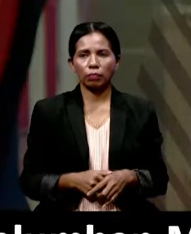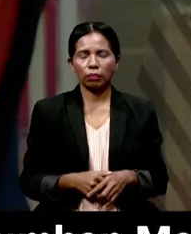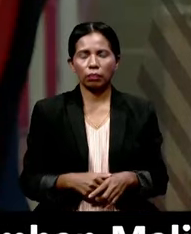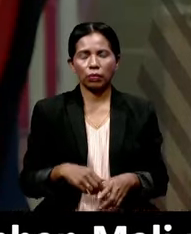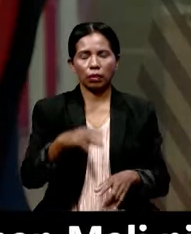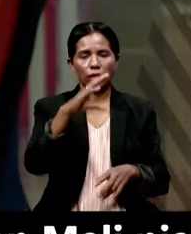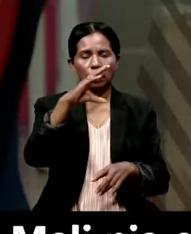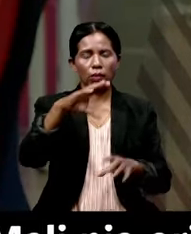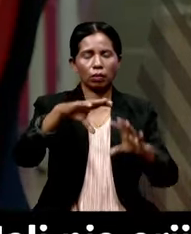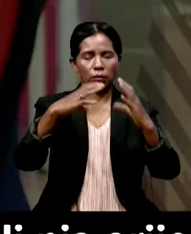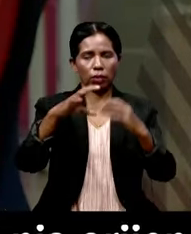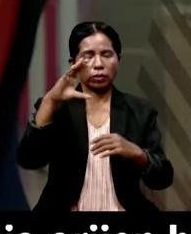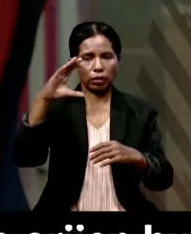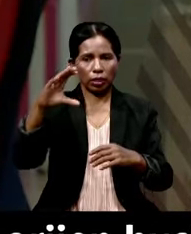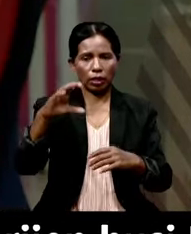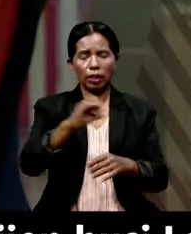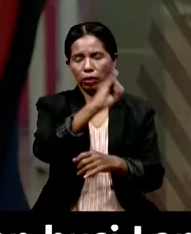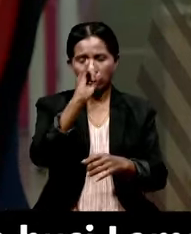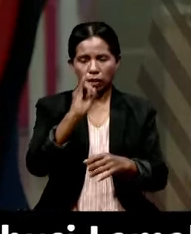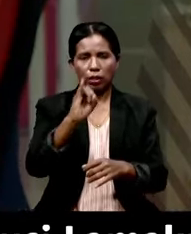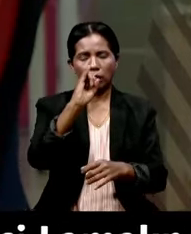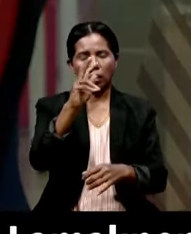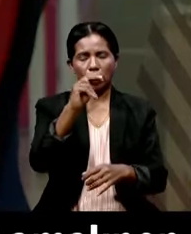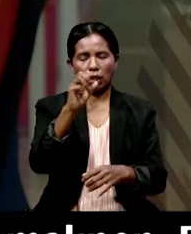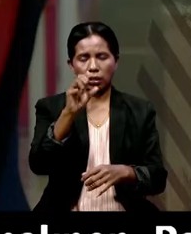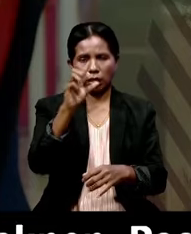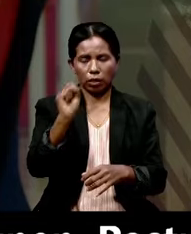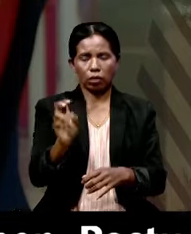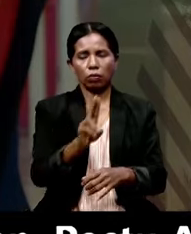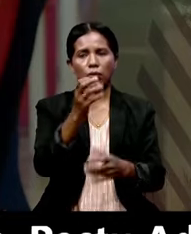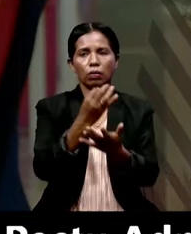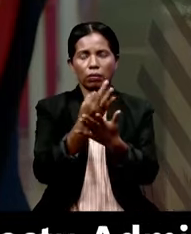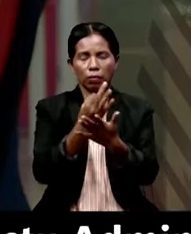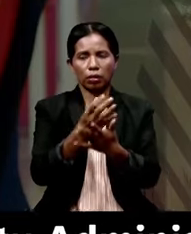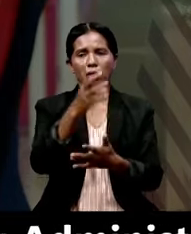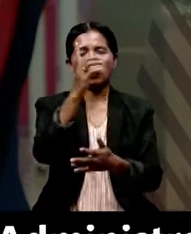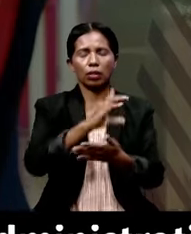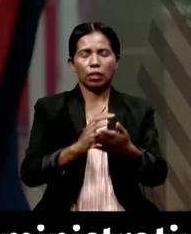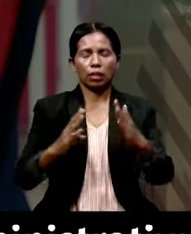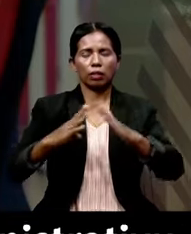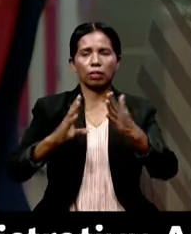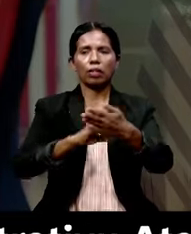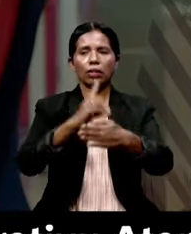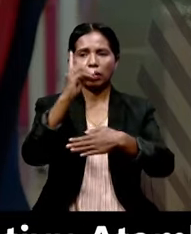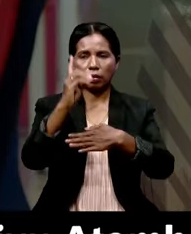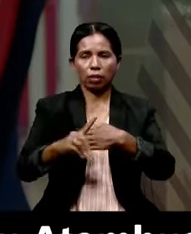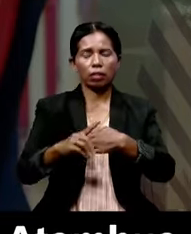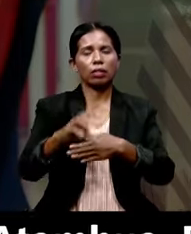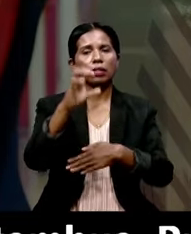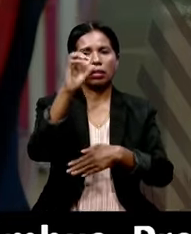Comissão se identifica INSS, em execução, orçamento e a capital desenvolvimento zero.